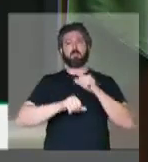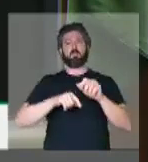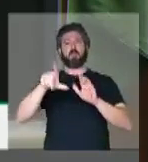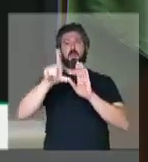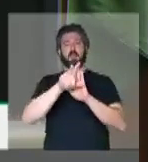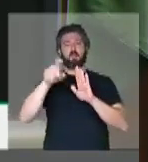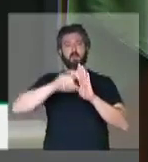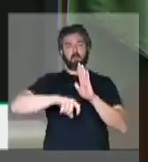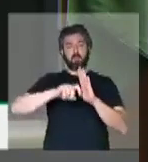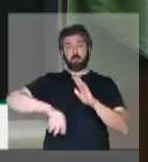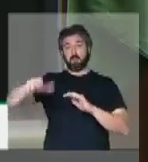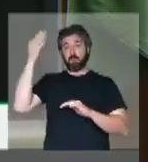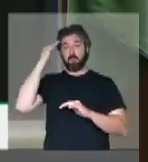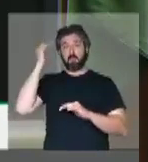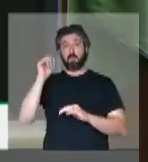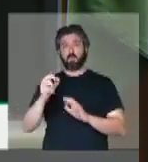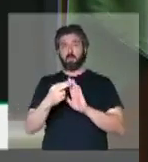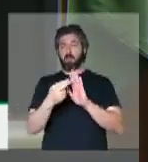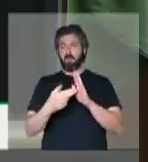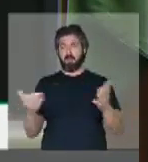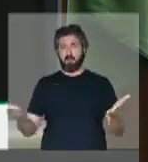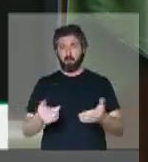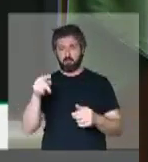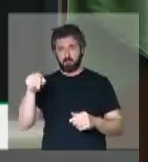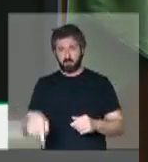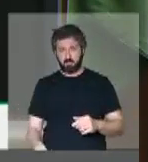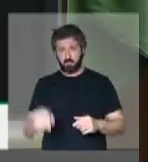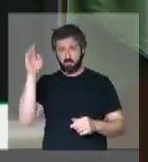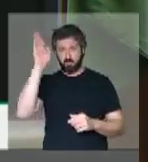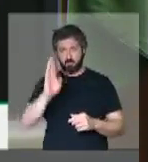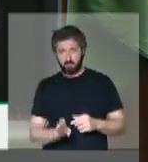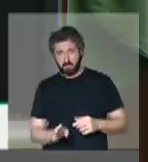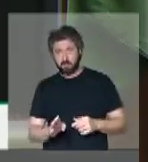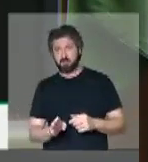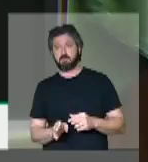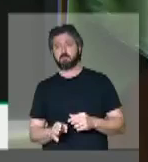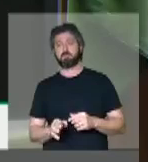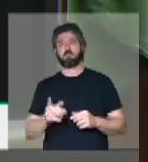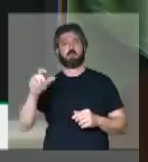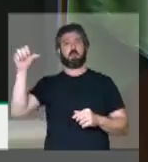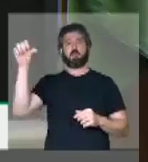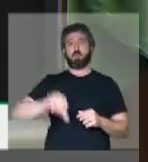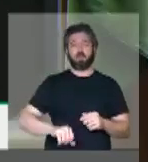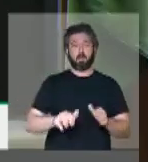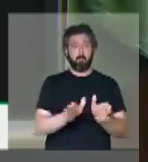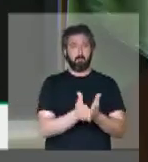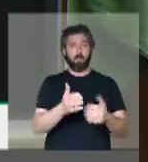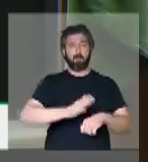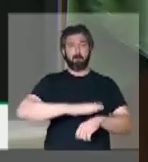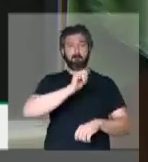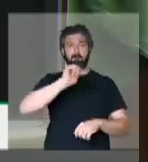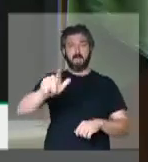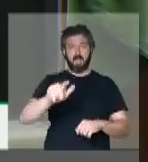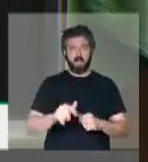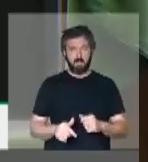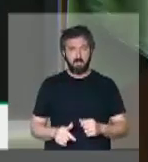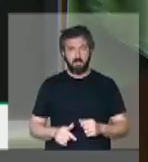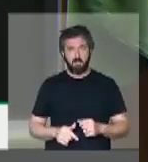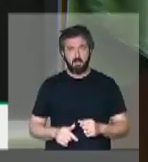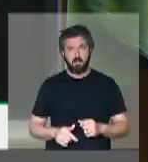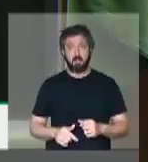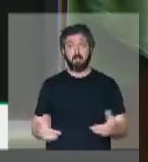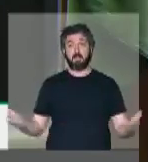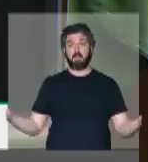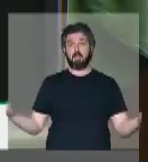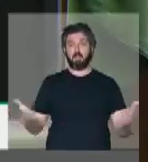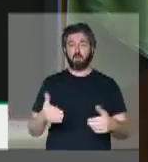tributária, entendendo que esse regime tributário brasileiro, que é um regime regressivo, onde os pobres pagam mais, que a gente entenda